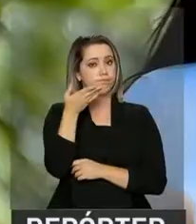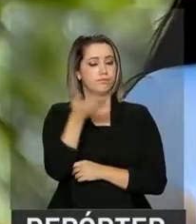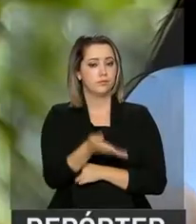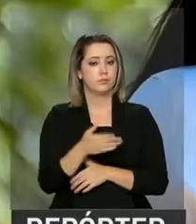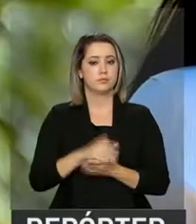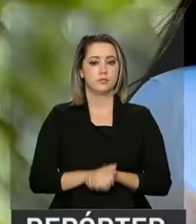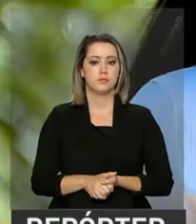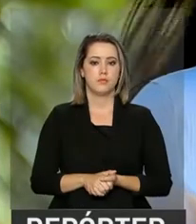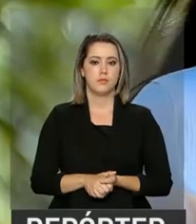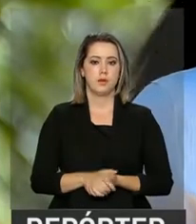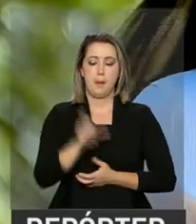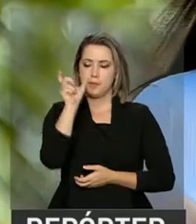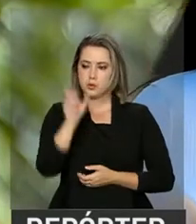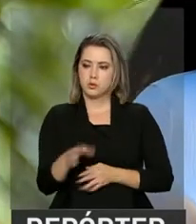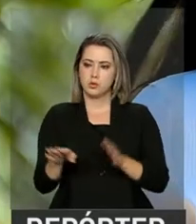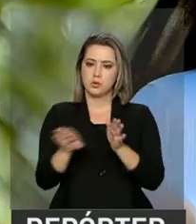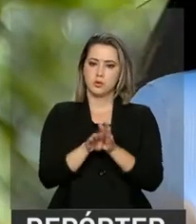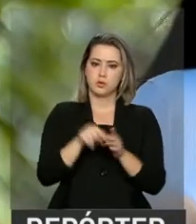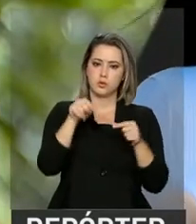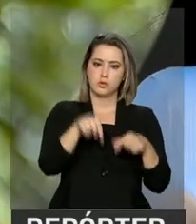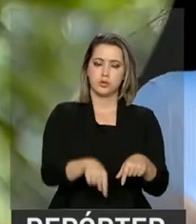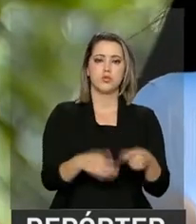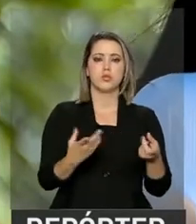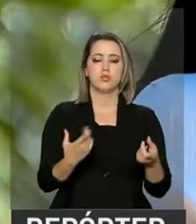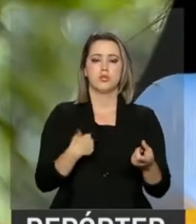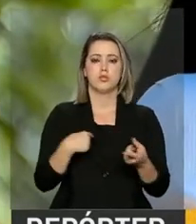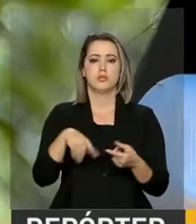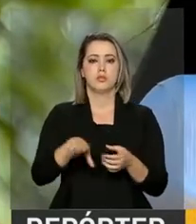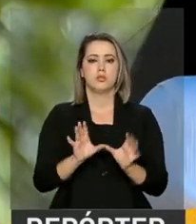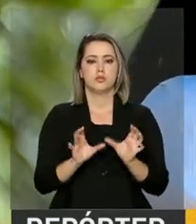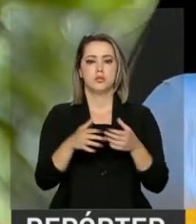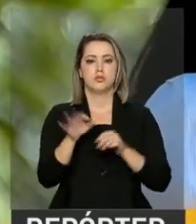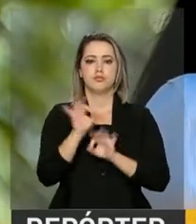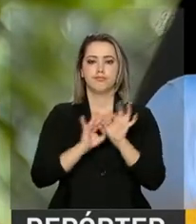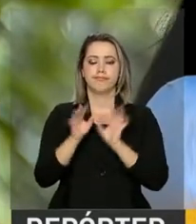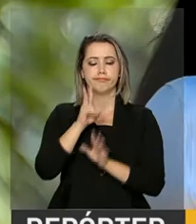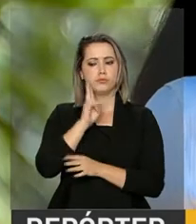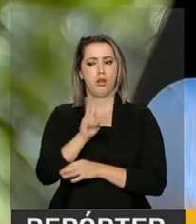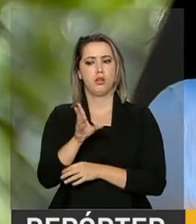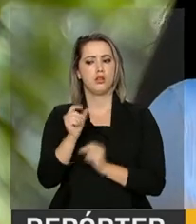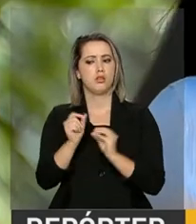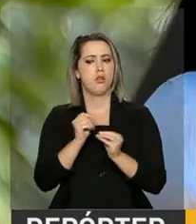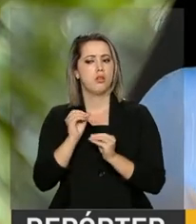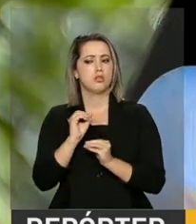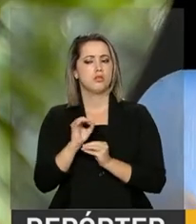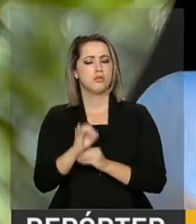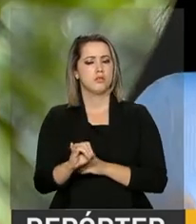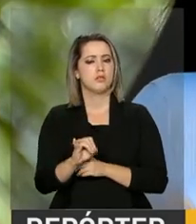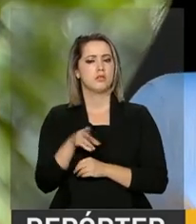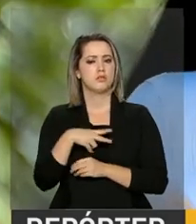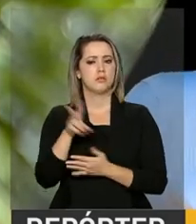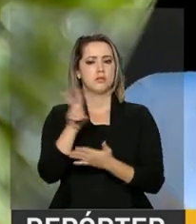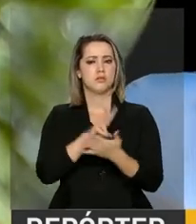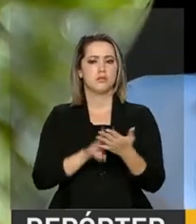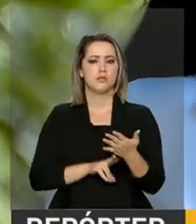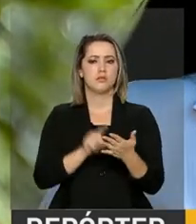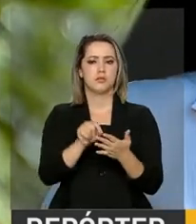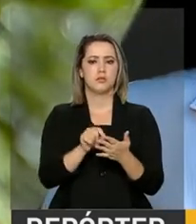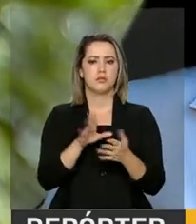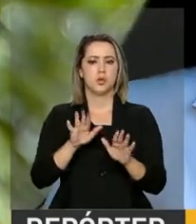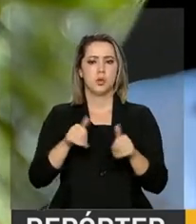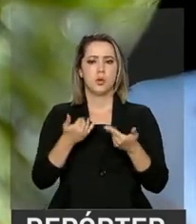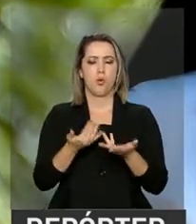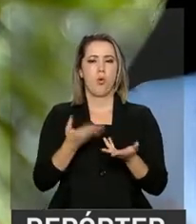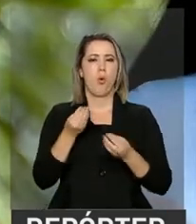quando o paciente ele chega aqui no serviço a gente faz uma triagem inicial esse paciente avaliando é brown